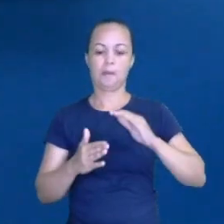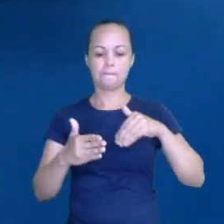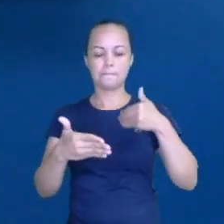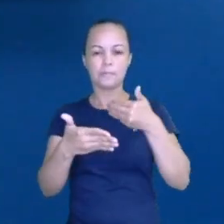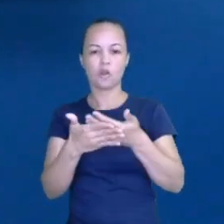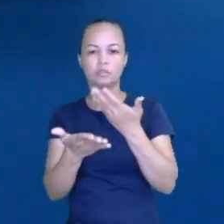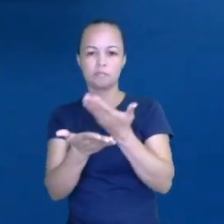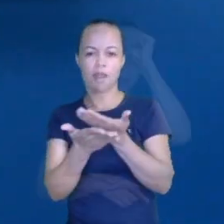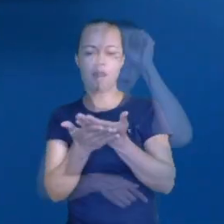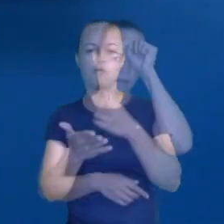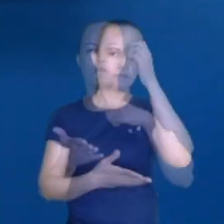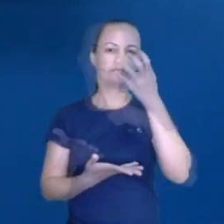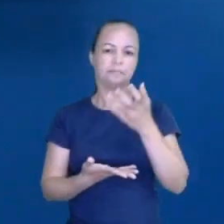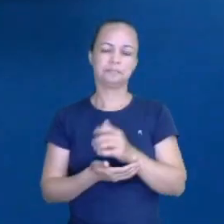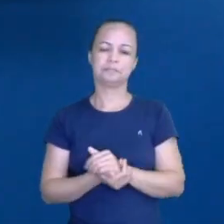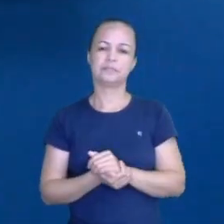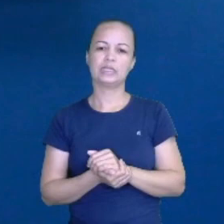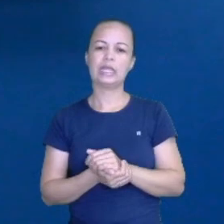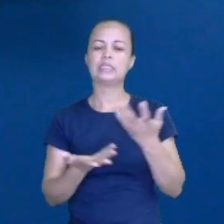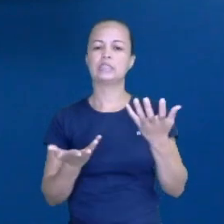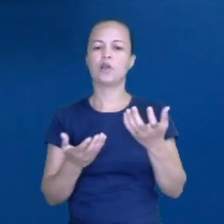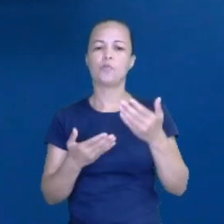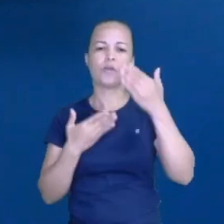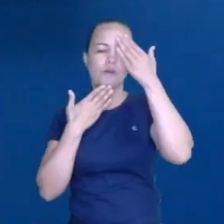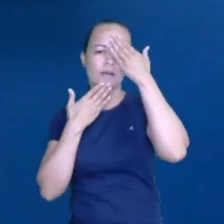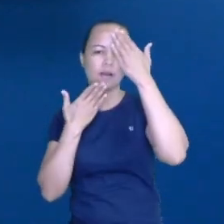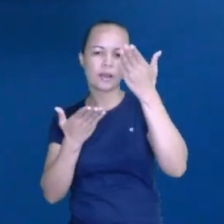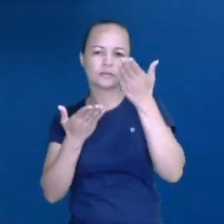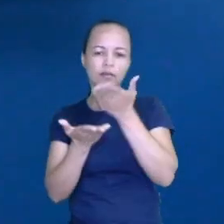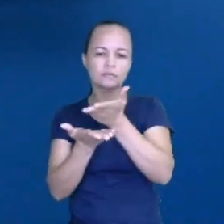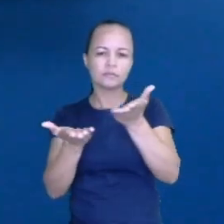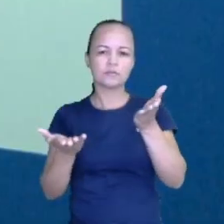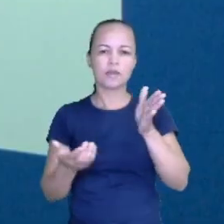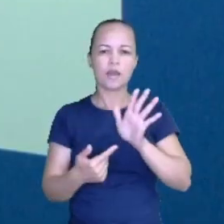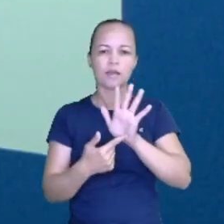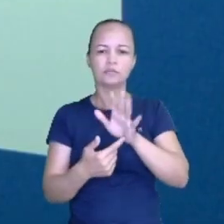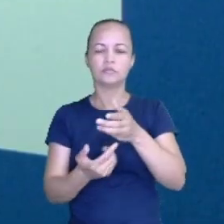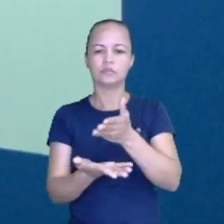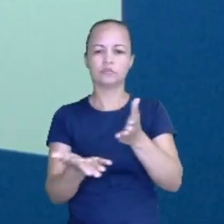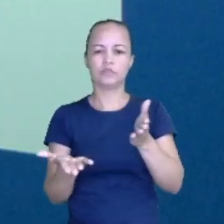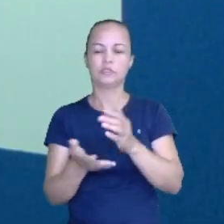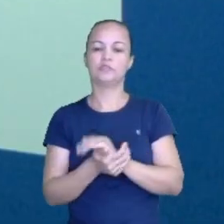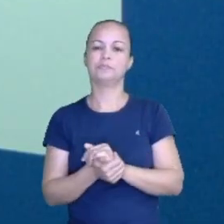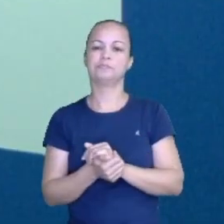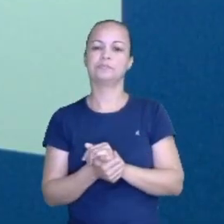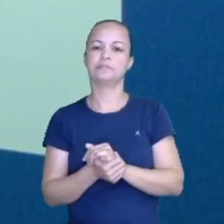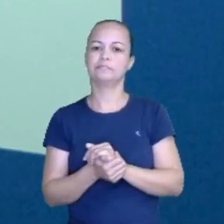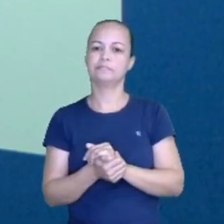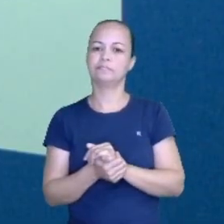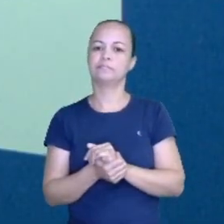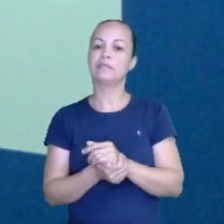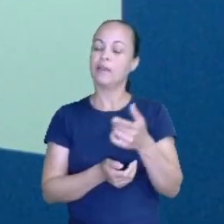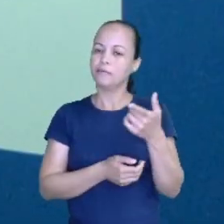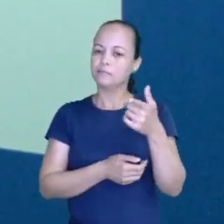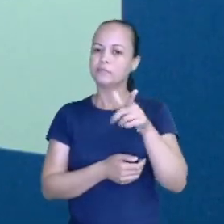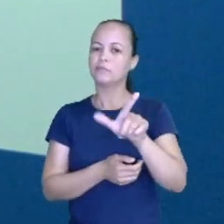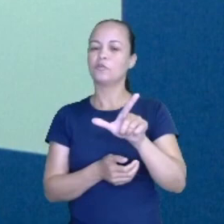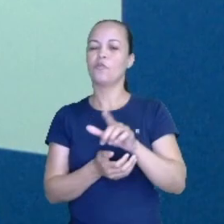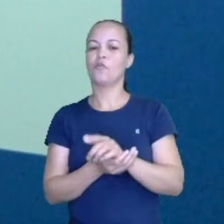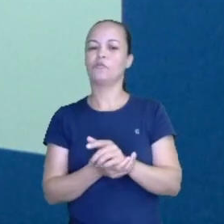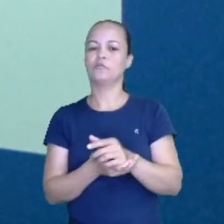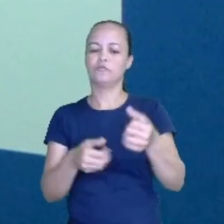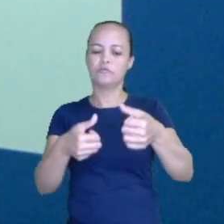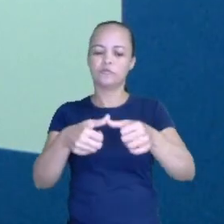bem legais para a gente ver. Então, agradeço muito a presença de todos vocês. mais uma vez. Fique